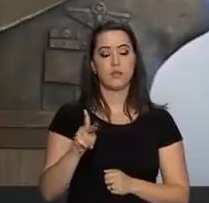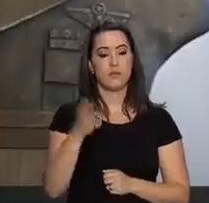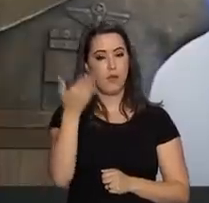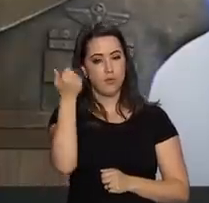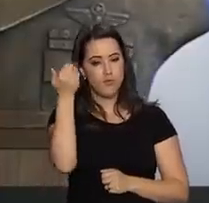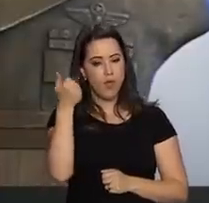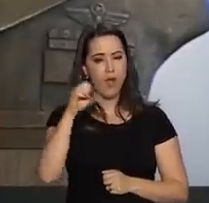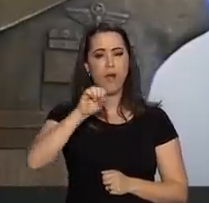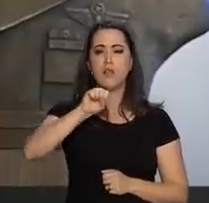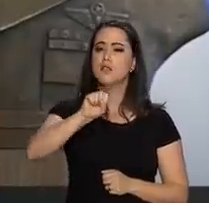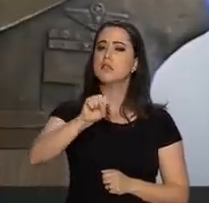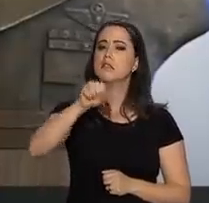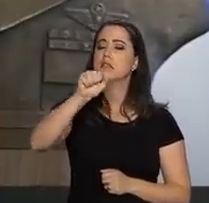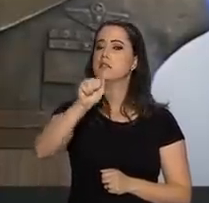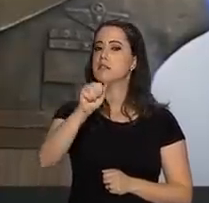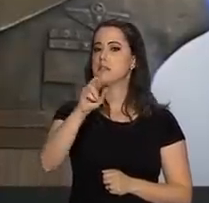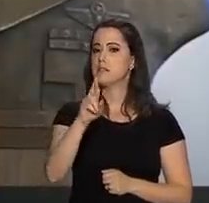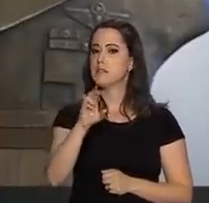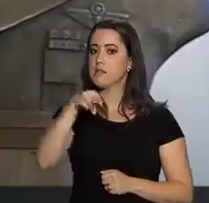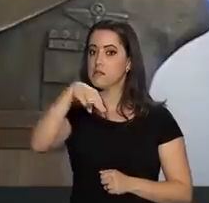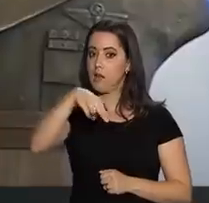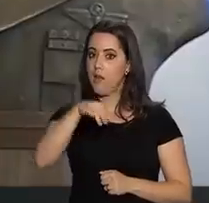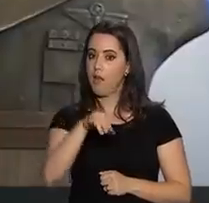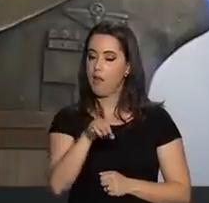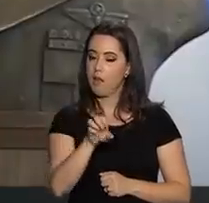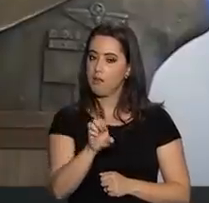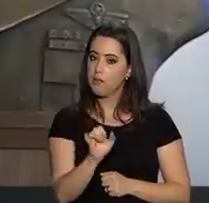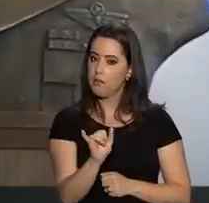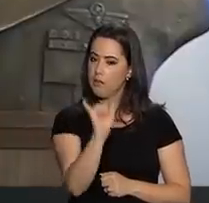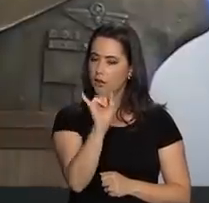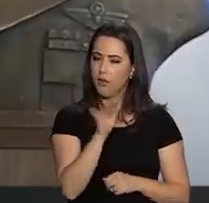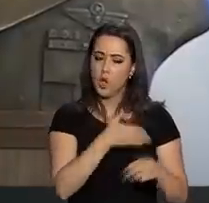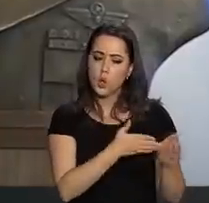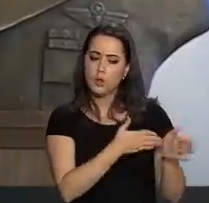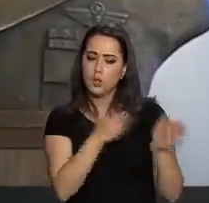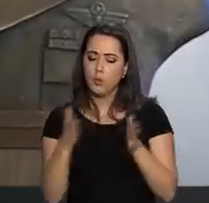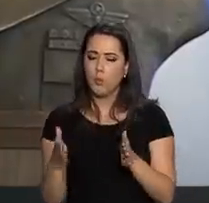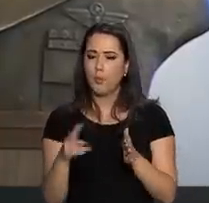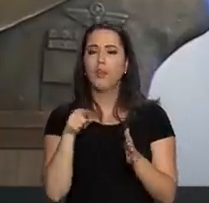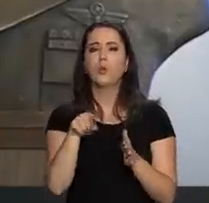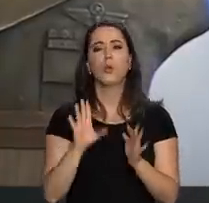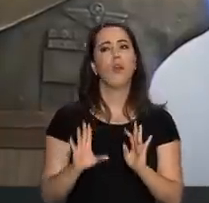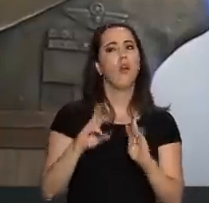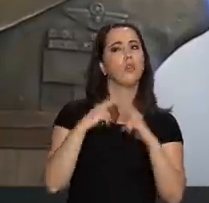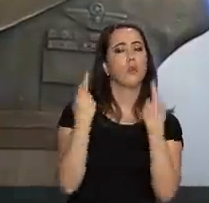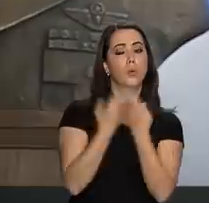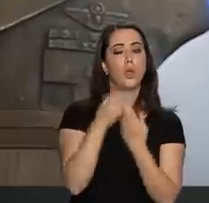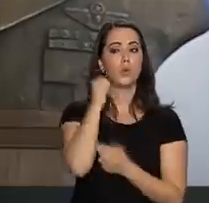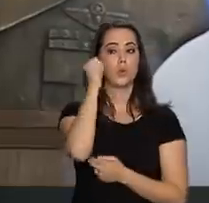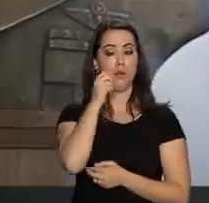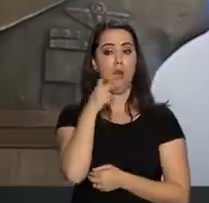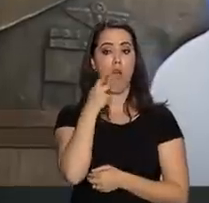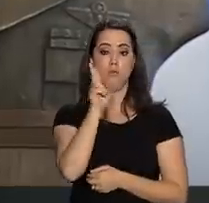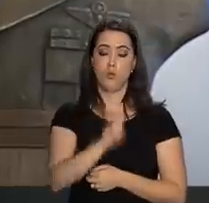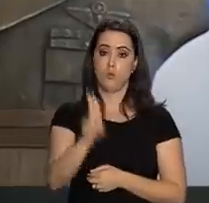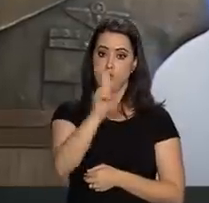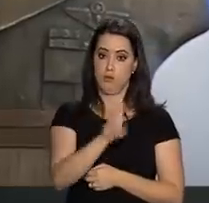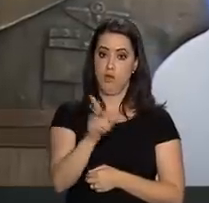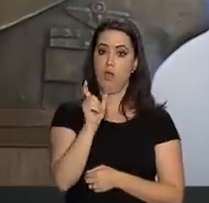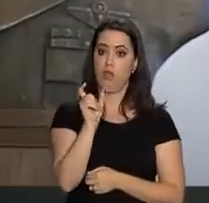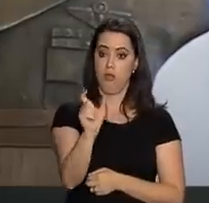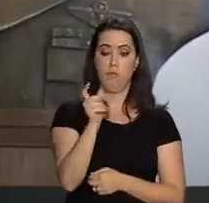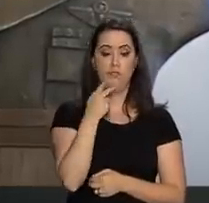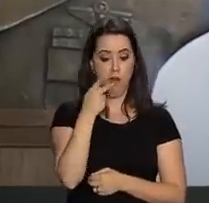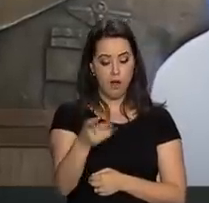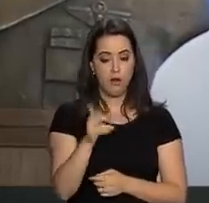Sarney. E um dado momento, numa sessão solene do Senado, usei da palavra, já que era uma sessão